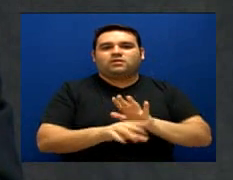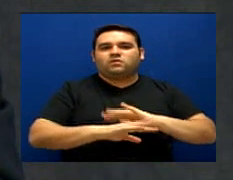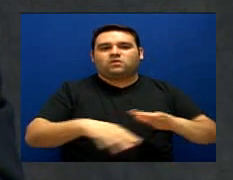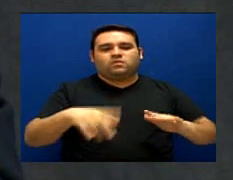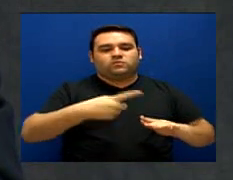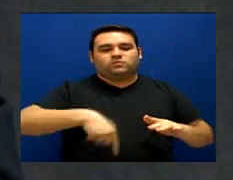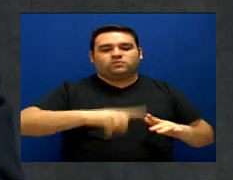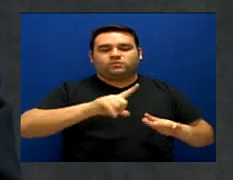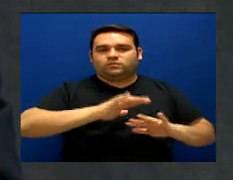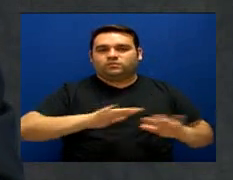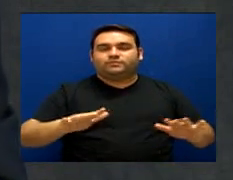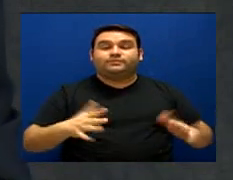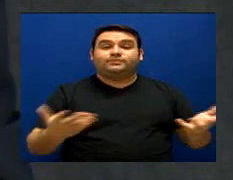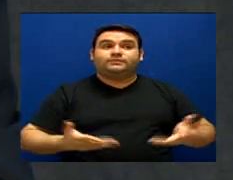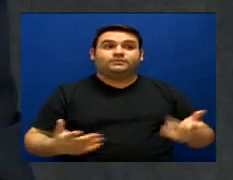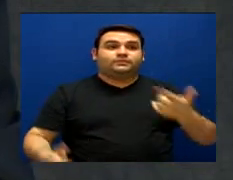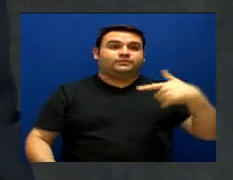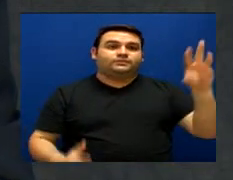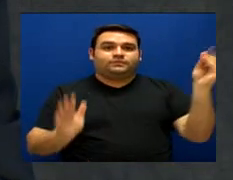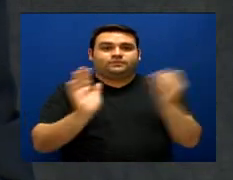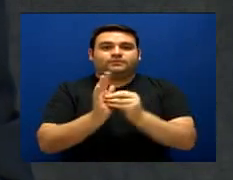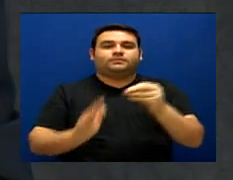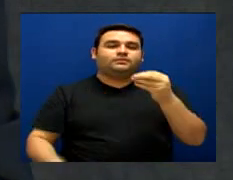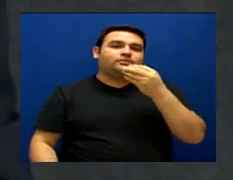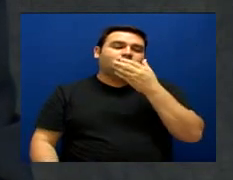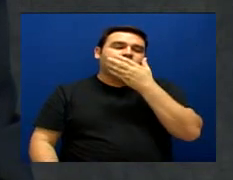somente inócuas, né? Então, ao próximo escrito,